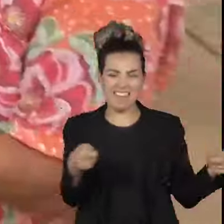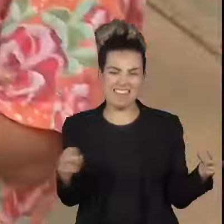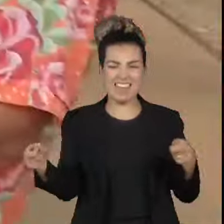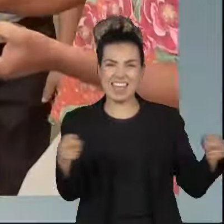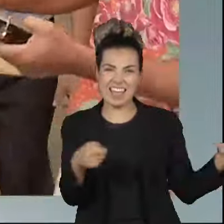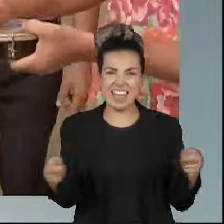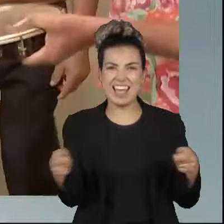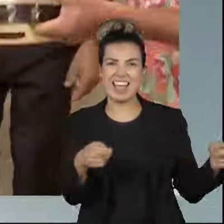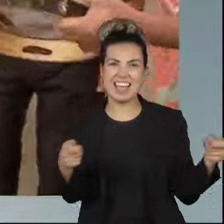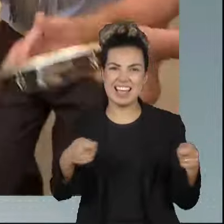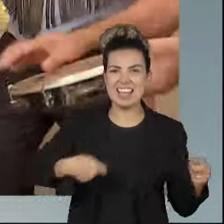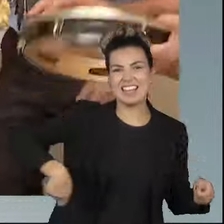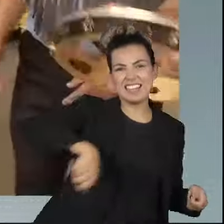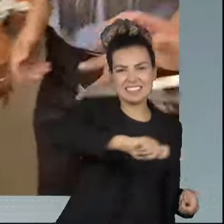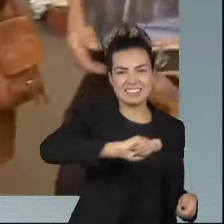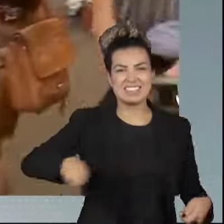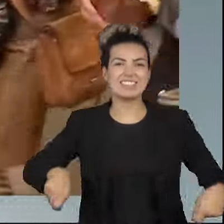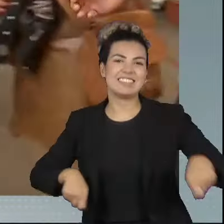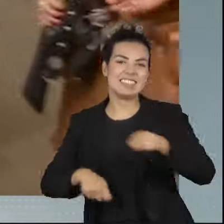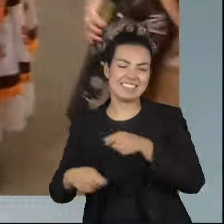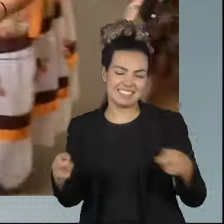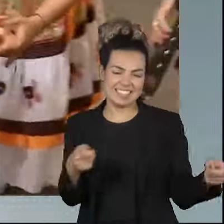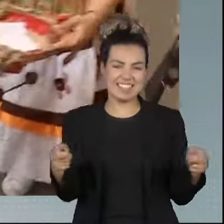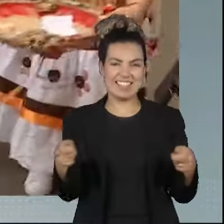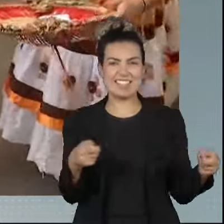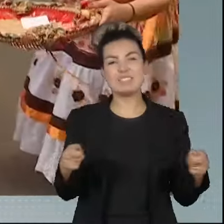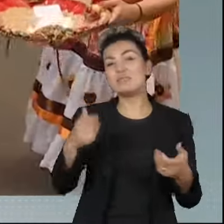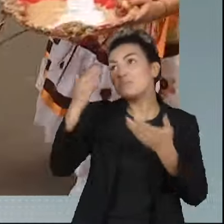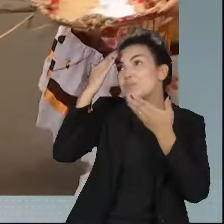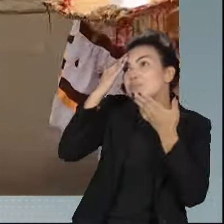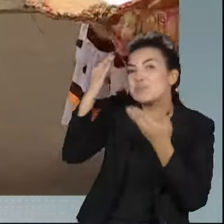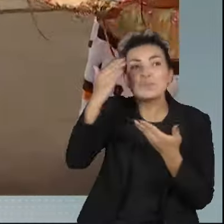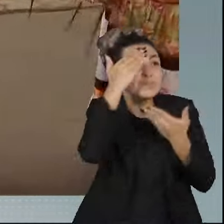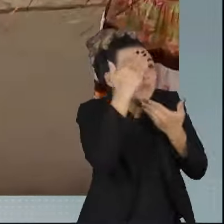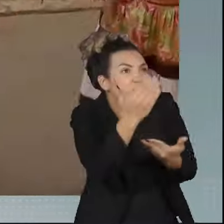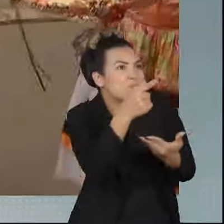peneirar. Maravilha, obrigado, Turati, pelas informações.